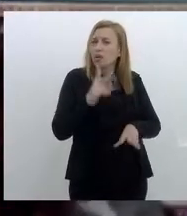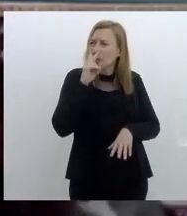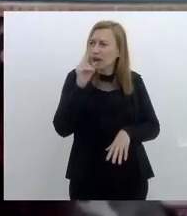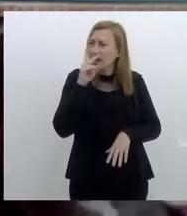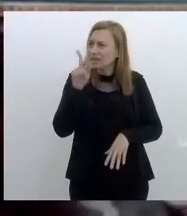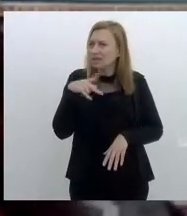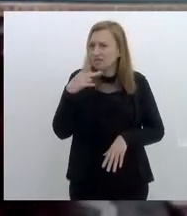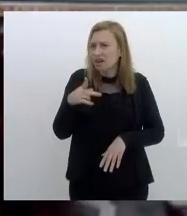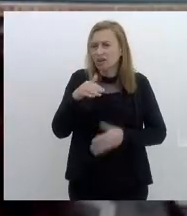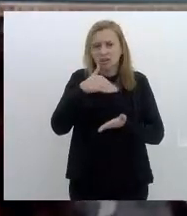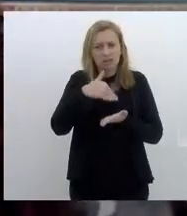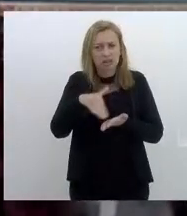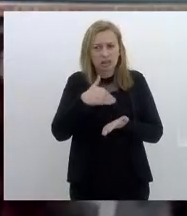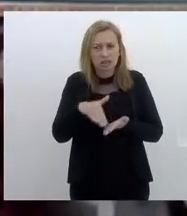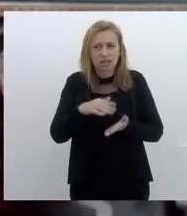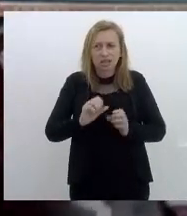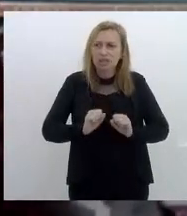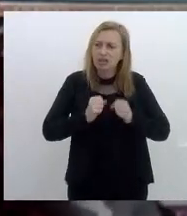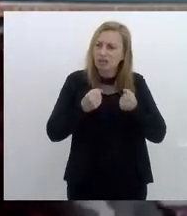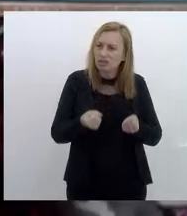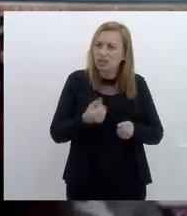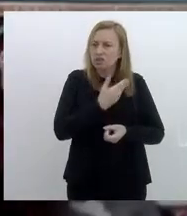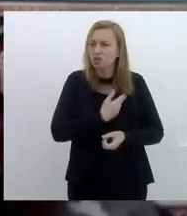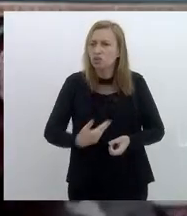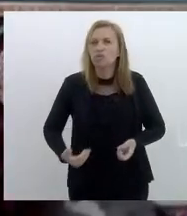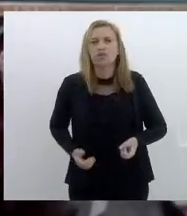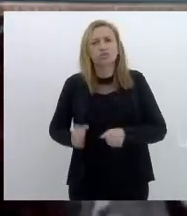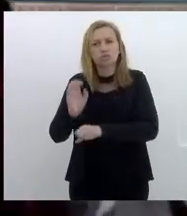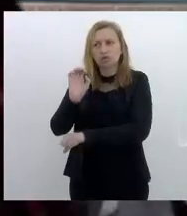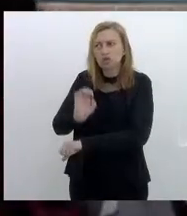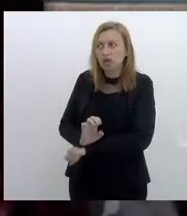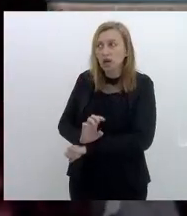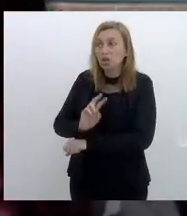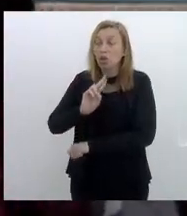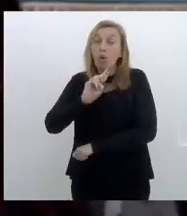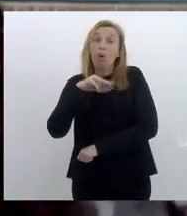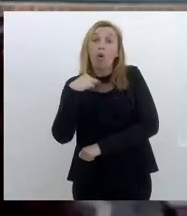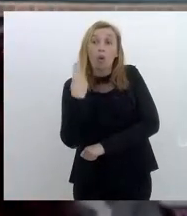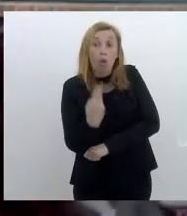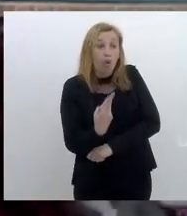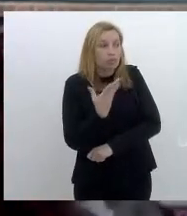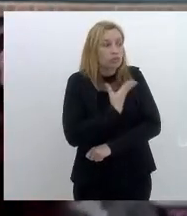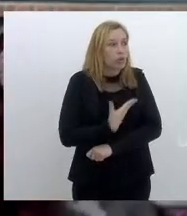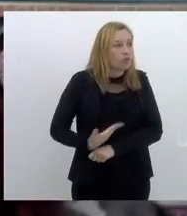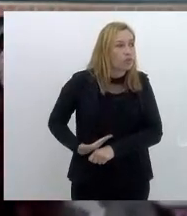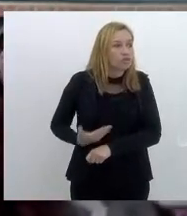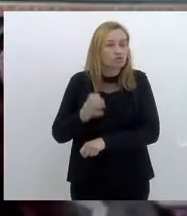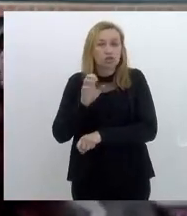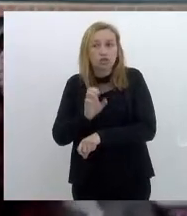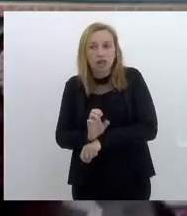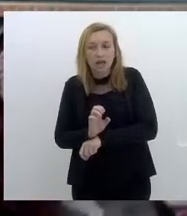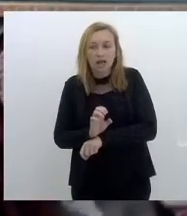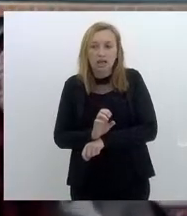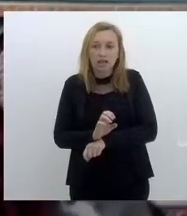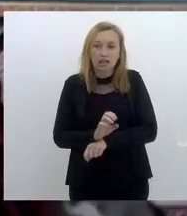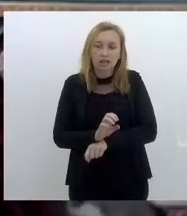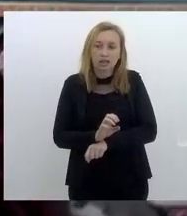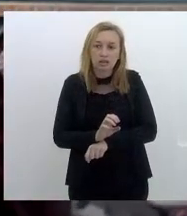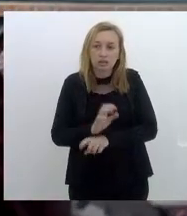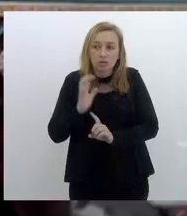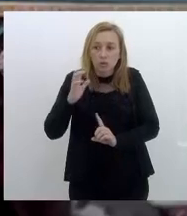do secretário defendendo o governo do estado ou que o Governo do Estado está sob